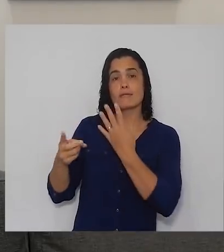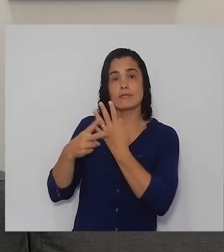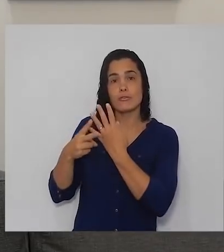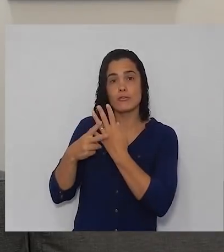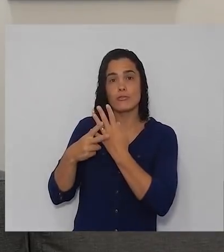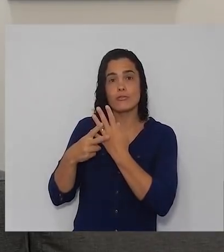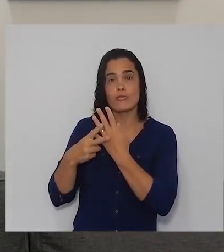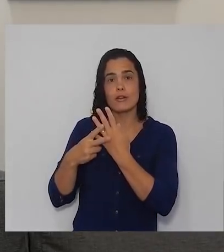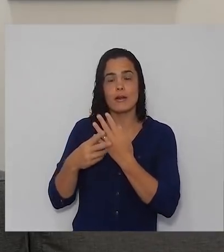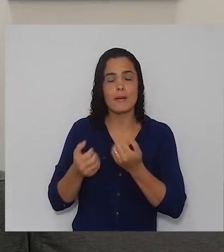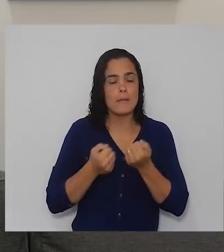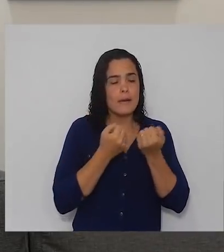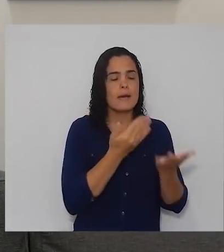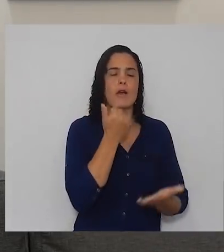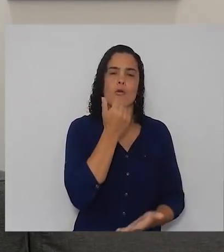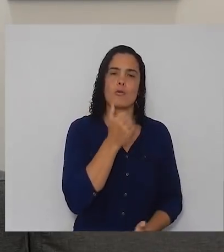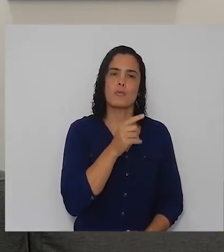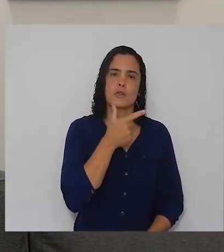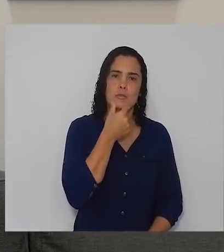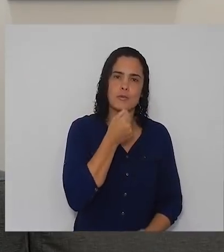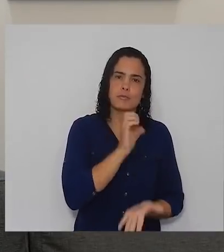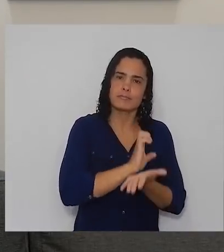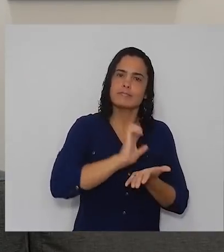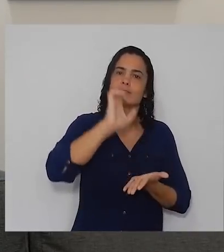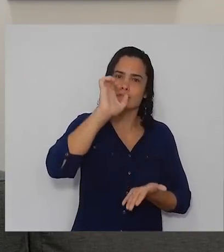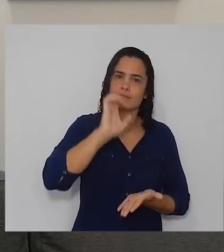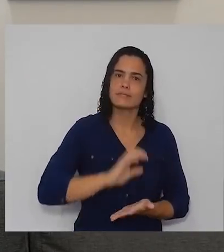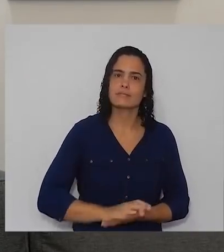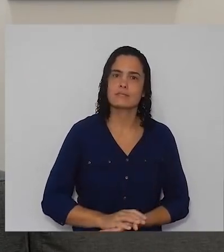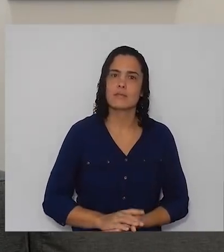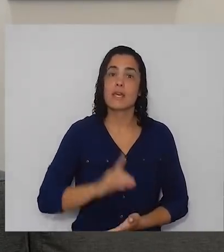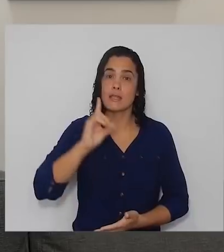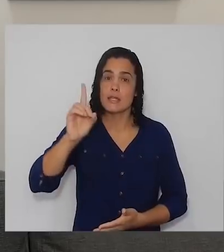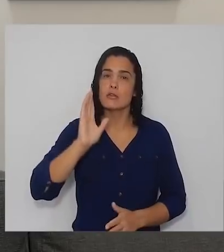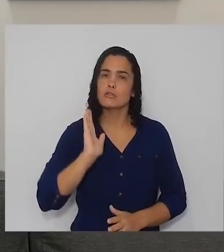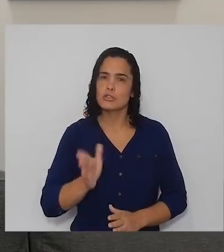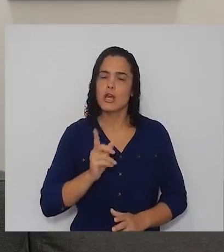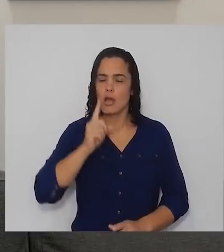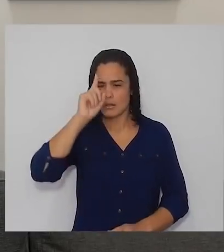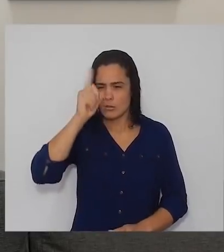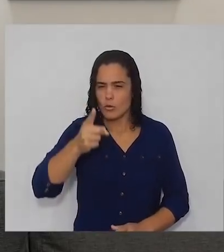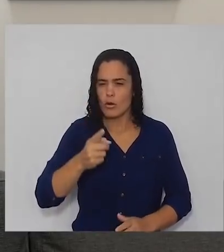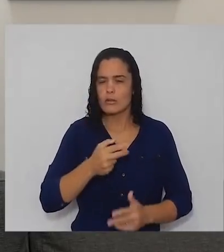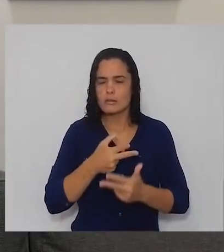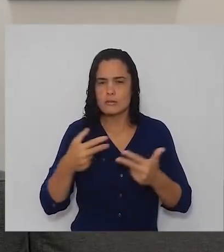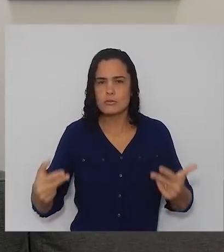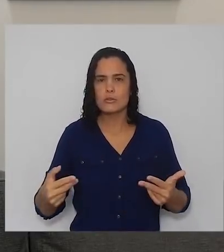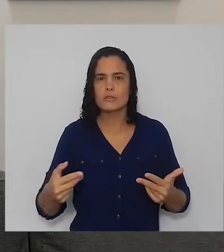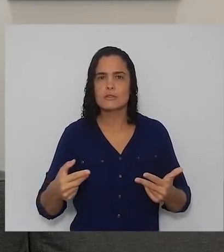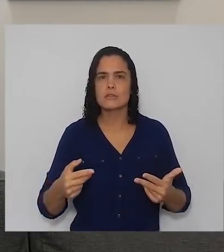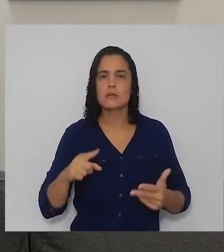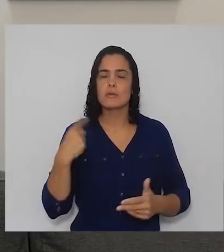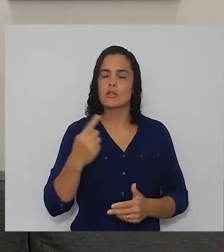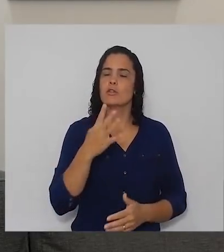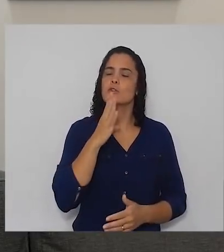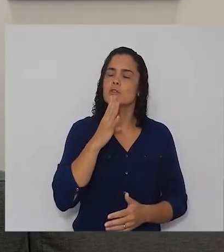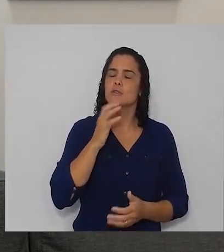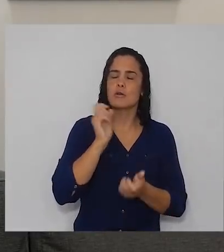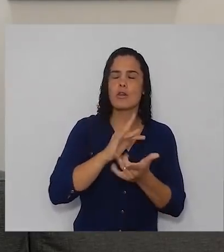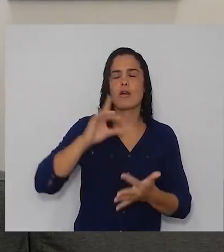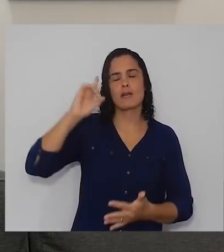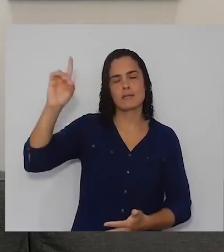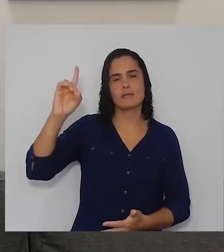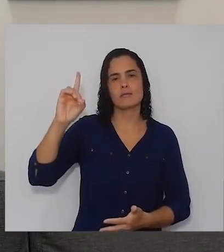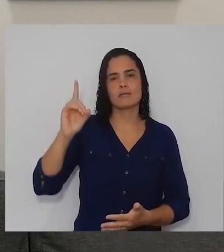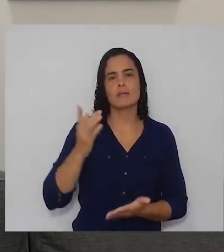àquela viúva que alimentasse Elias. Ele tem dado ordens a nosso respeito para que nós conheçamos a sua glória